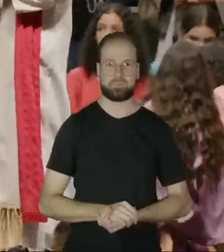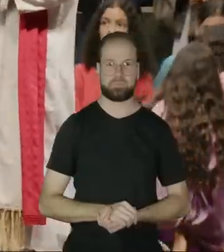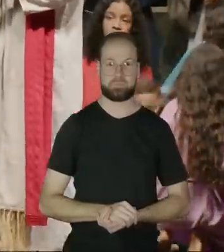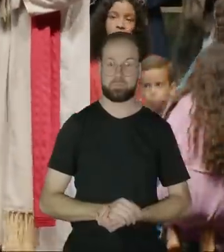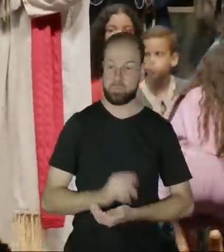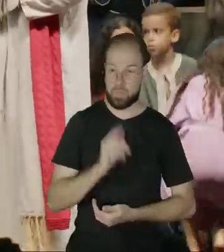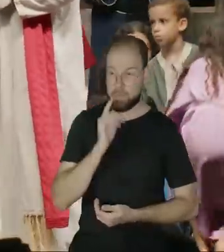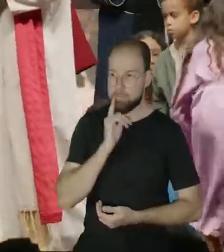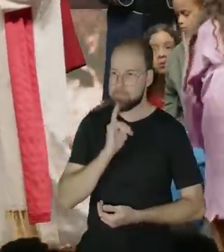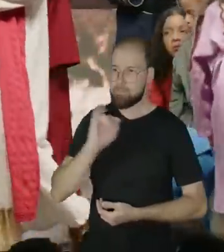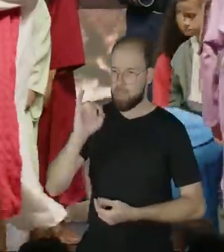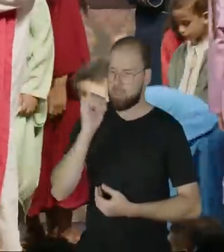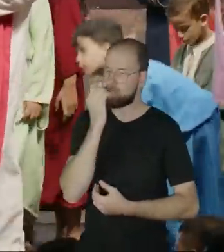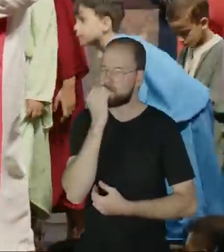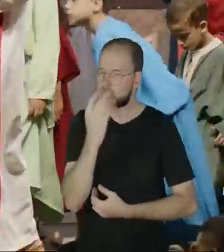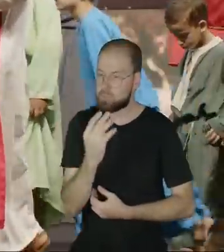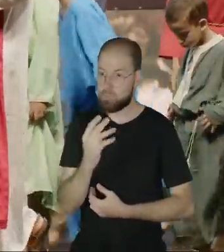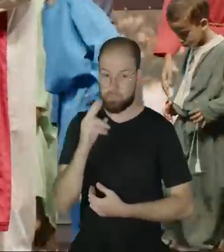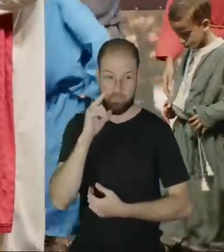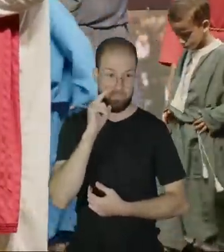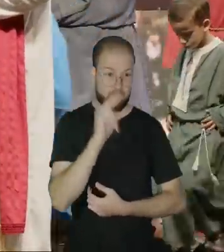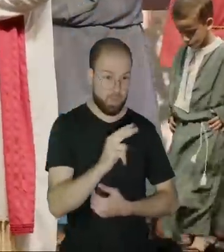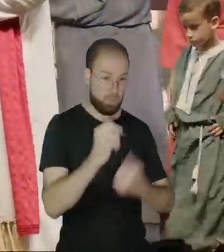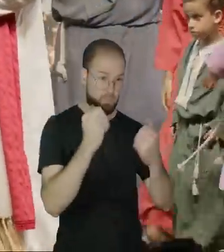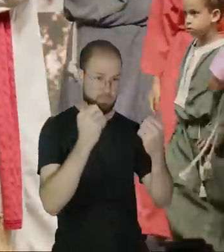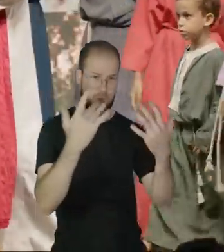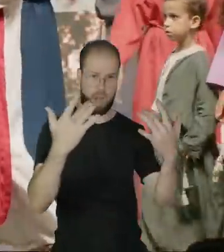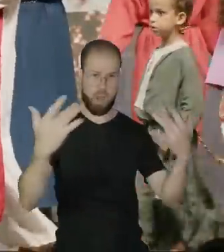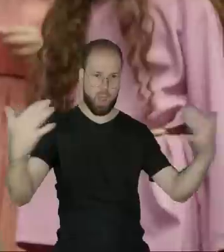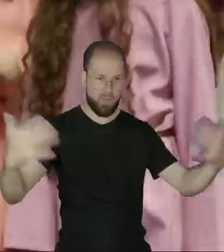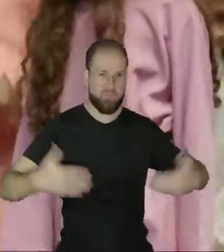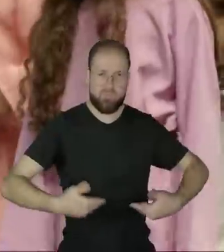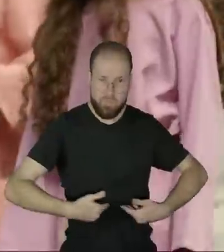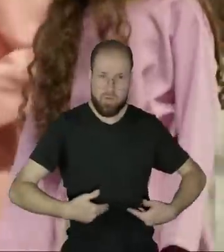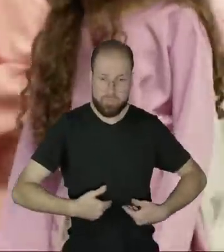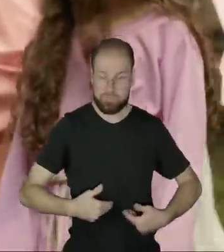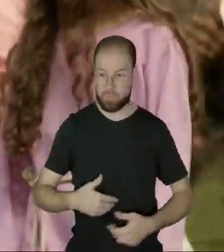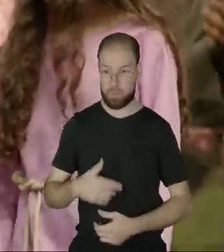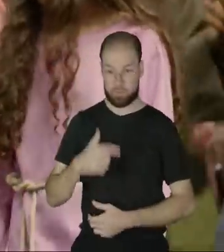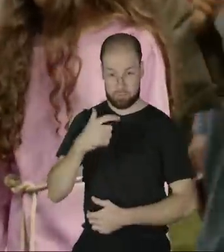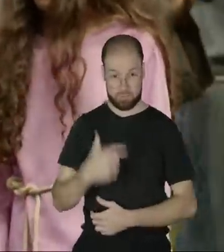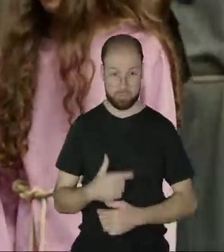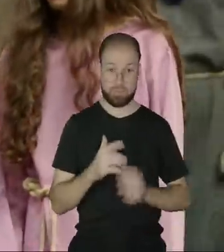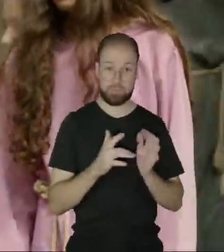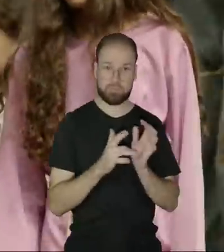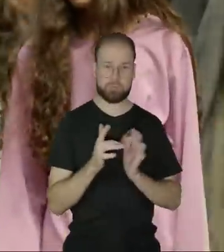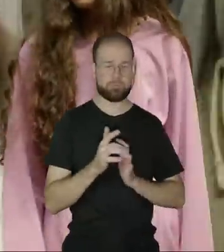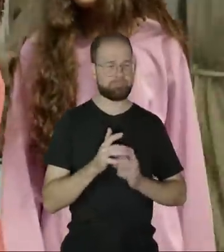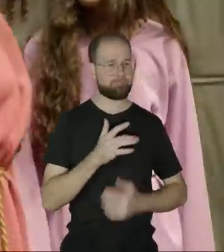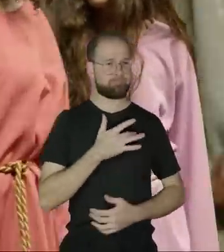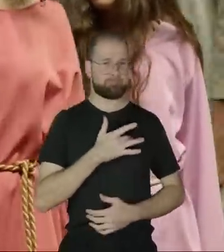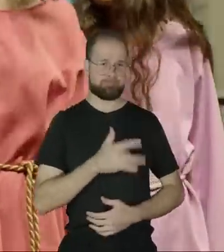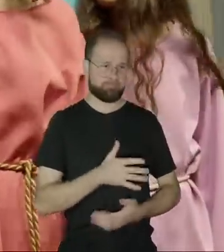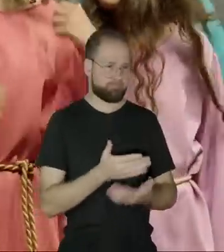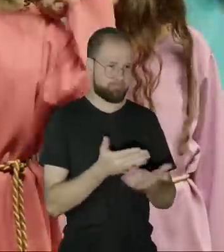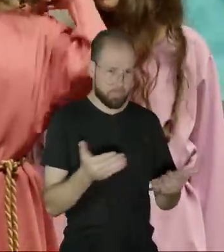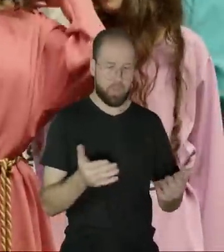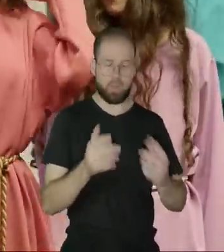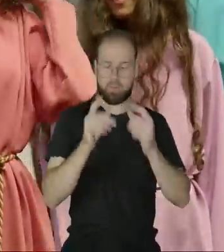Pai de bondade, ao ver a multidão faminta, vosso filho encheu-se de compaixão. Abençoou,